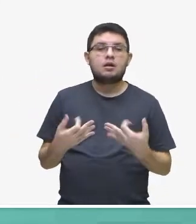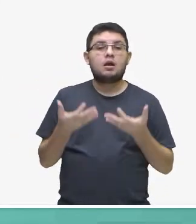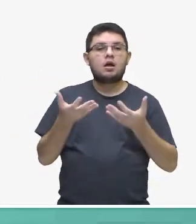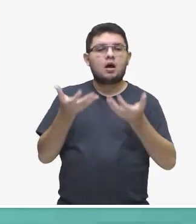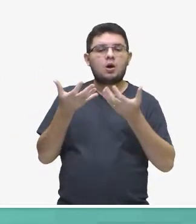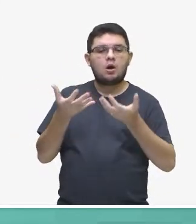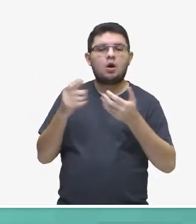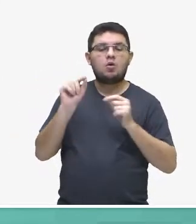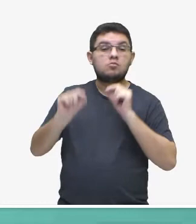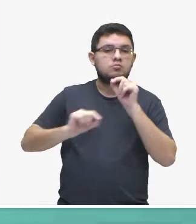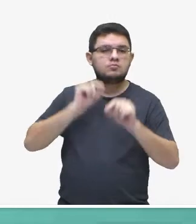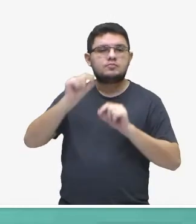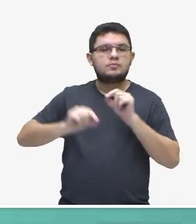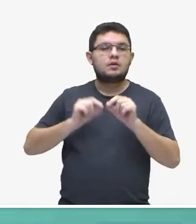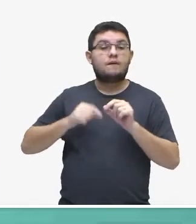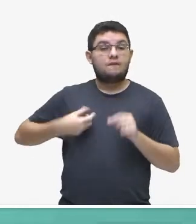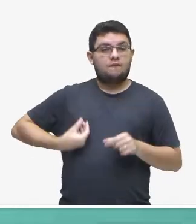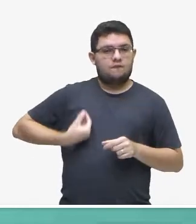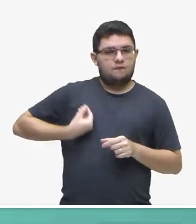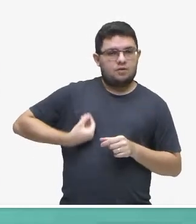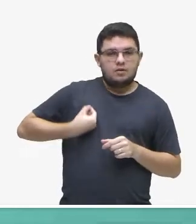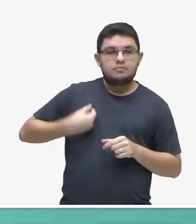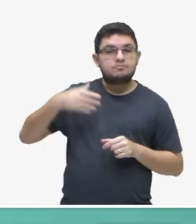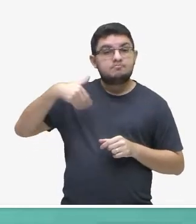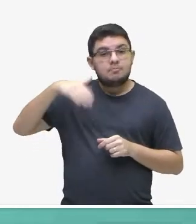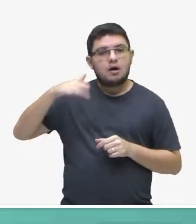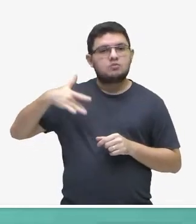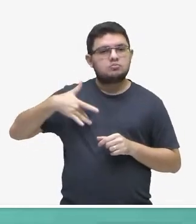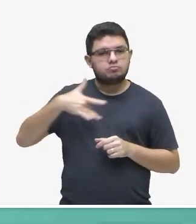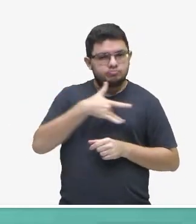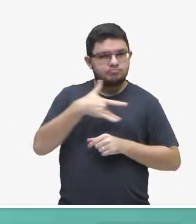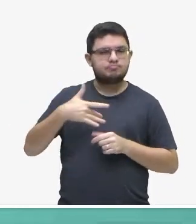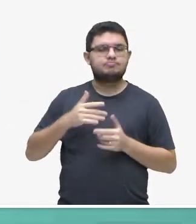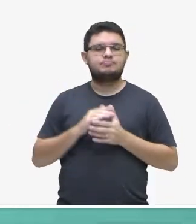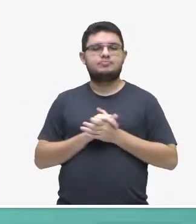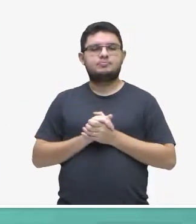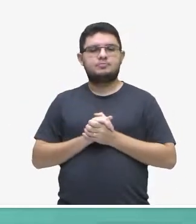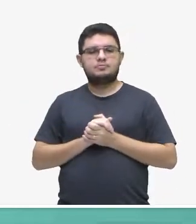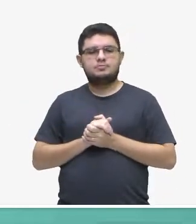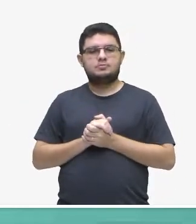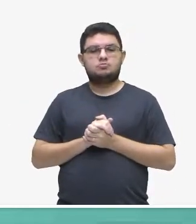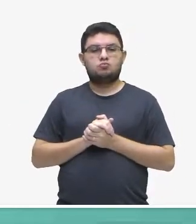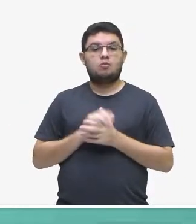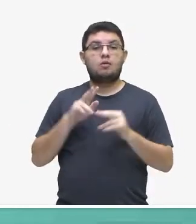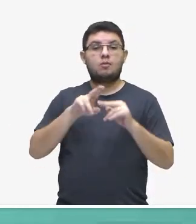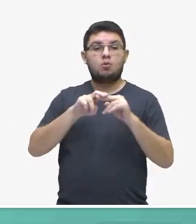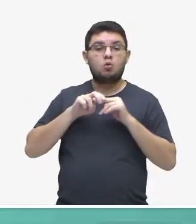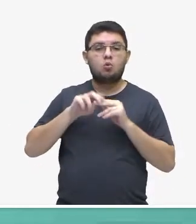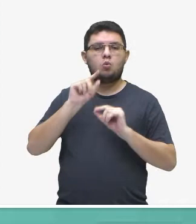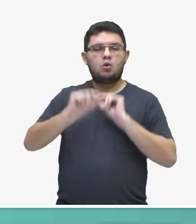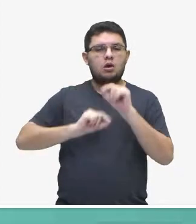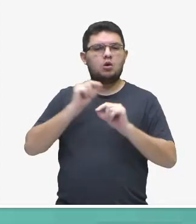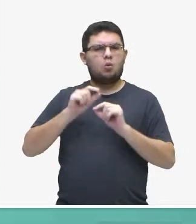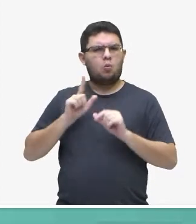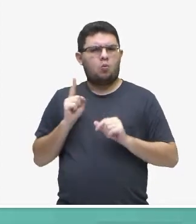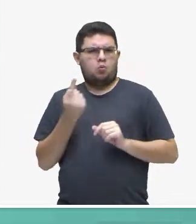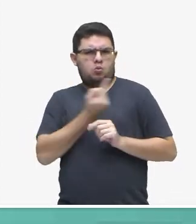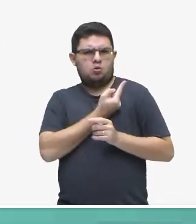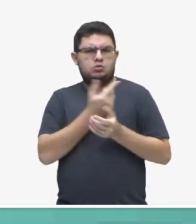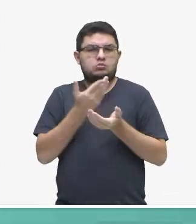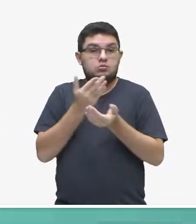um lifestyle mais saudável. E devido a isso, né, nós vamos hoje, no nosso